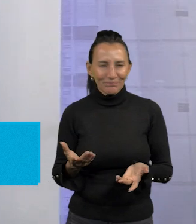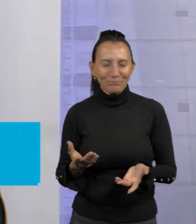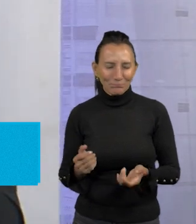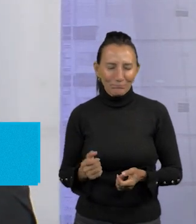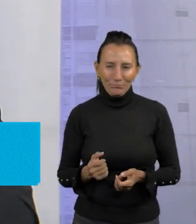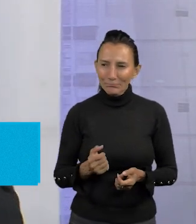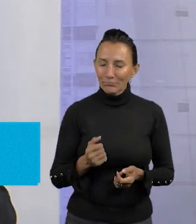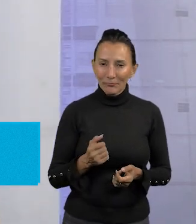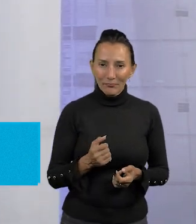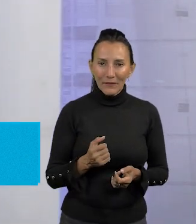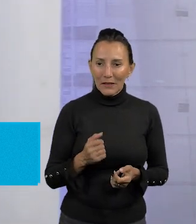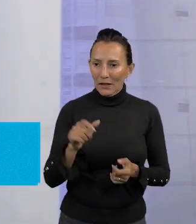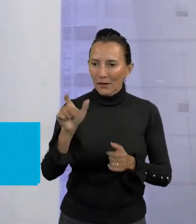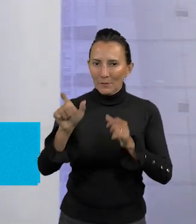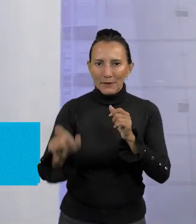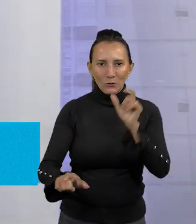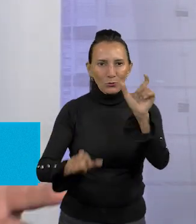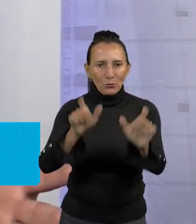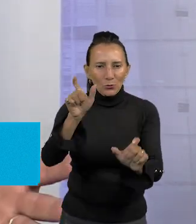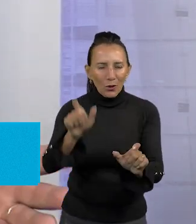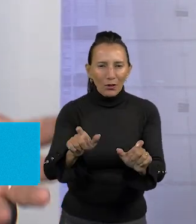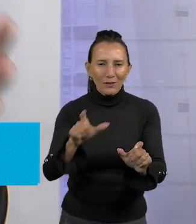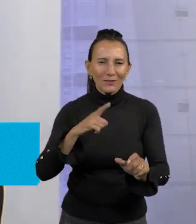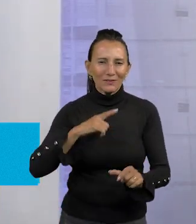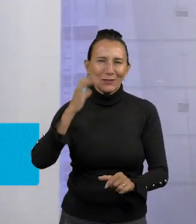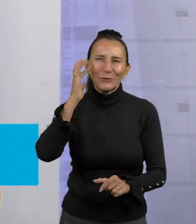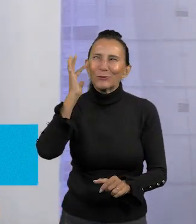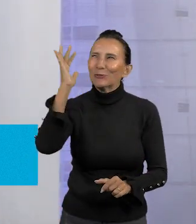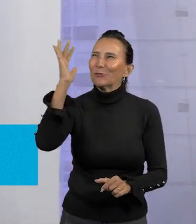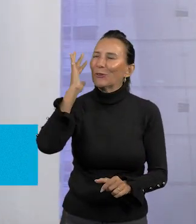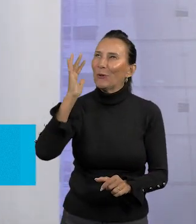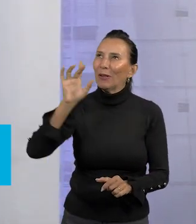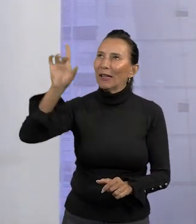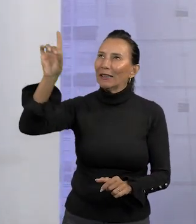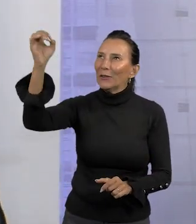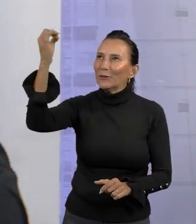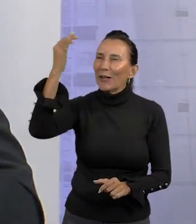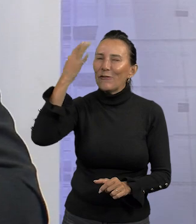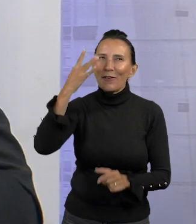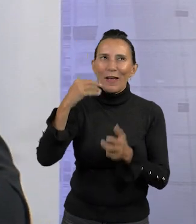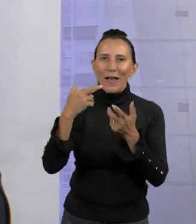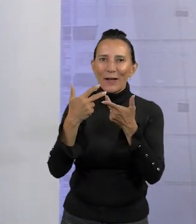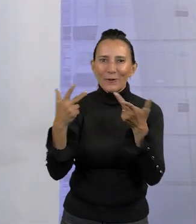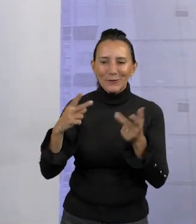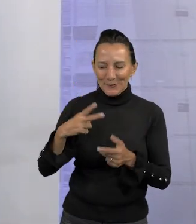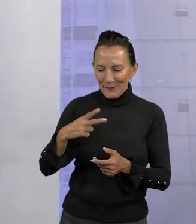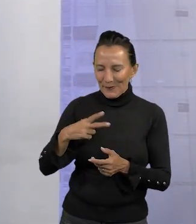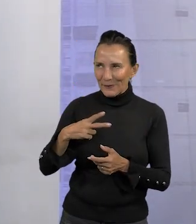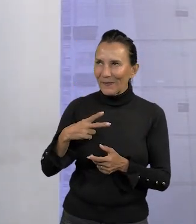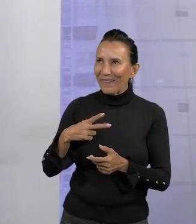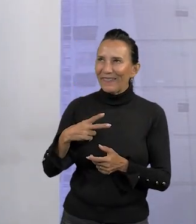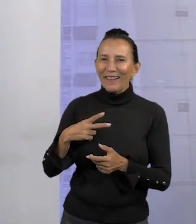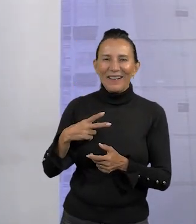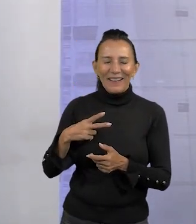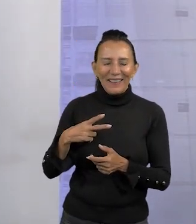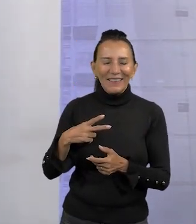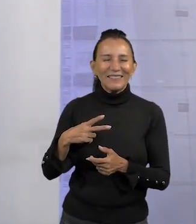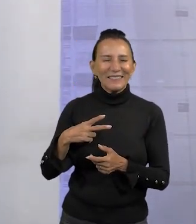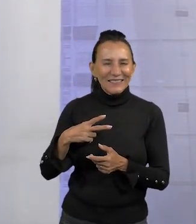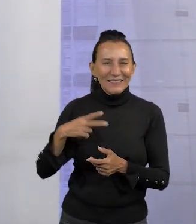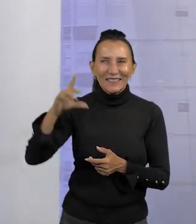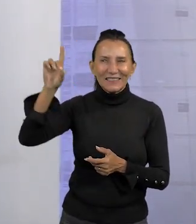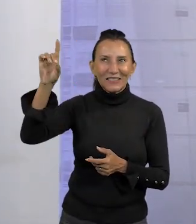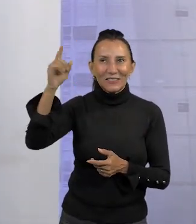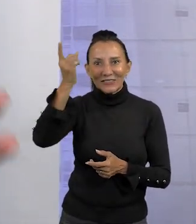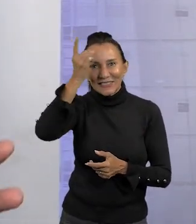pessoas que têm sonhos ou Deus projeta um sonho para essa pessoa Deus sopra em seus ouvidos uma